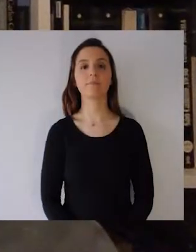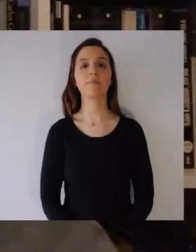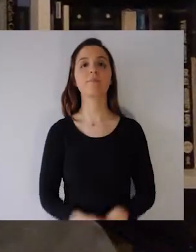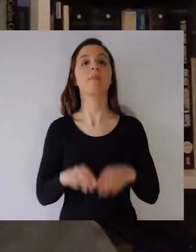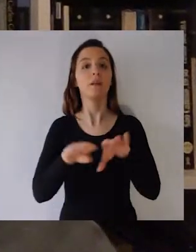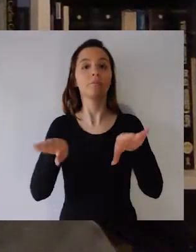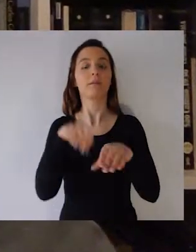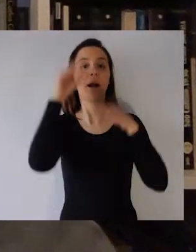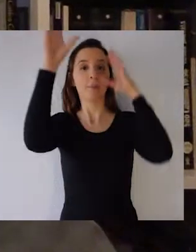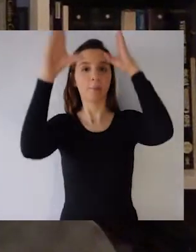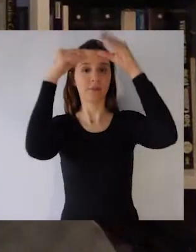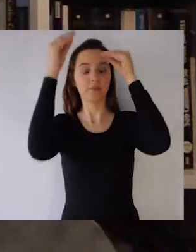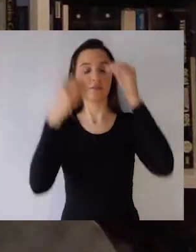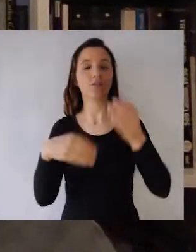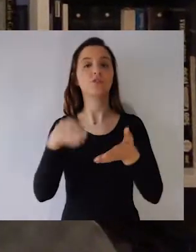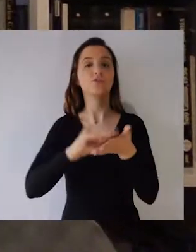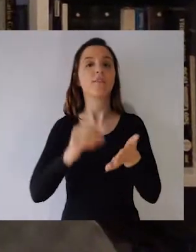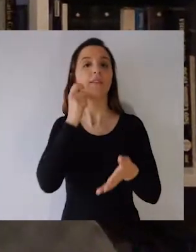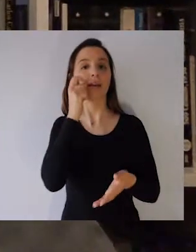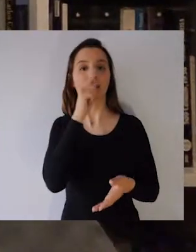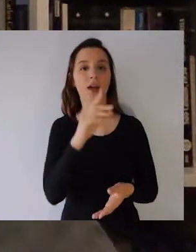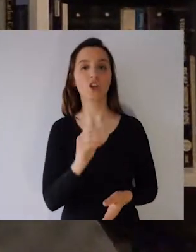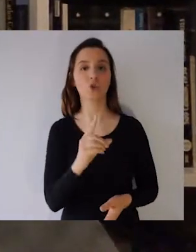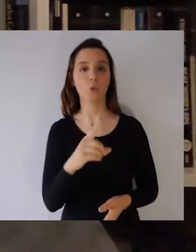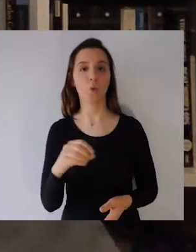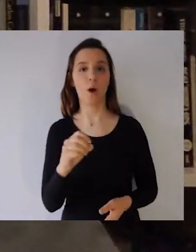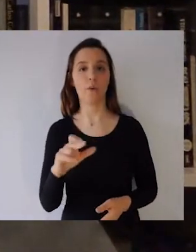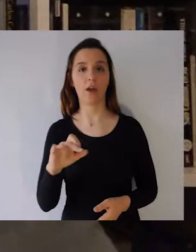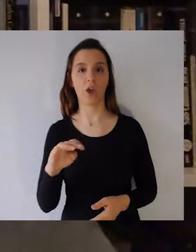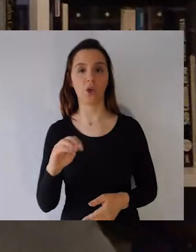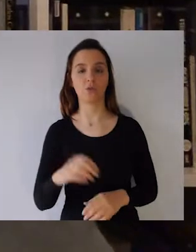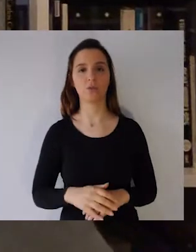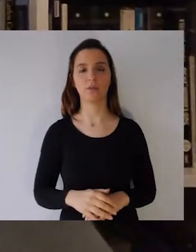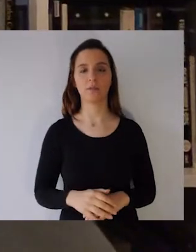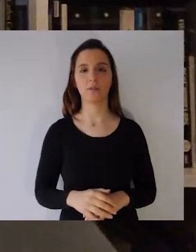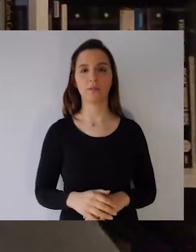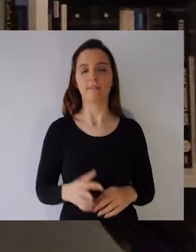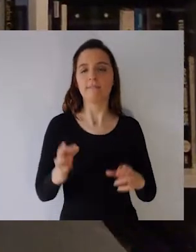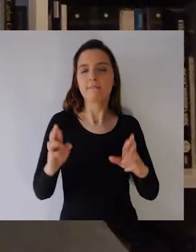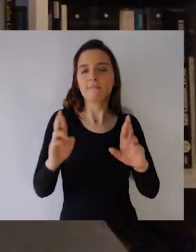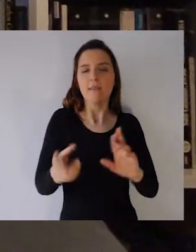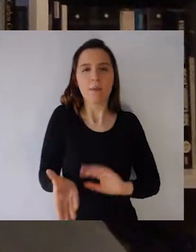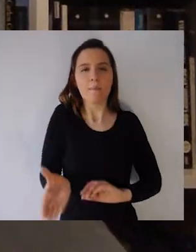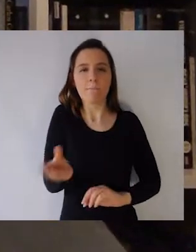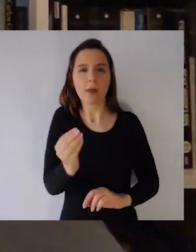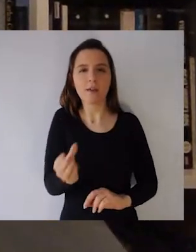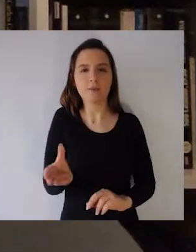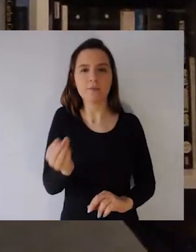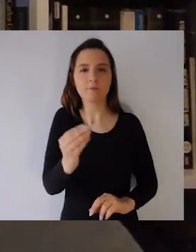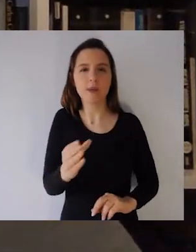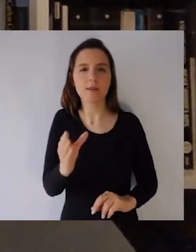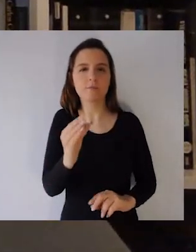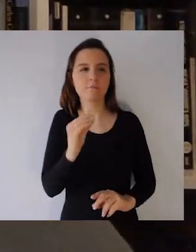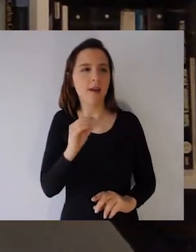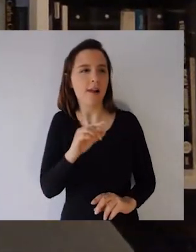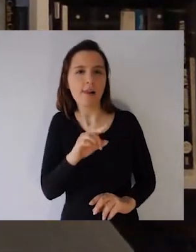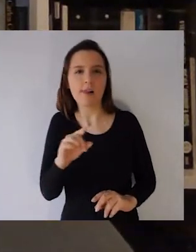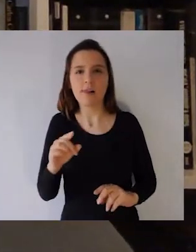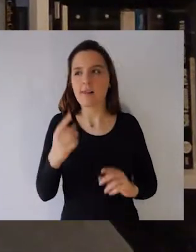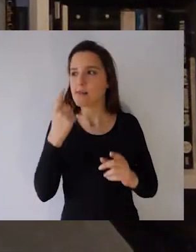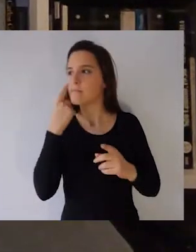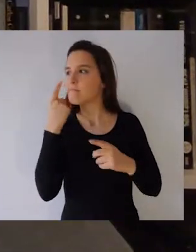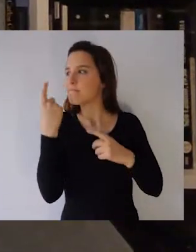Aprendizagem Balnear de João Rios. Por desejo de mais altura, era terrote de